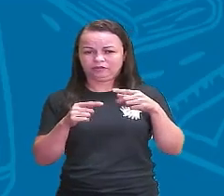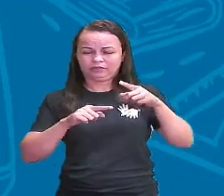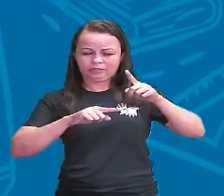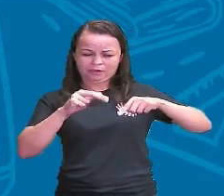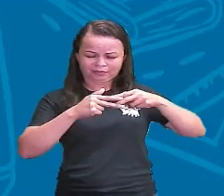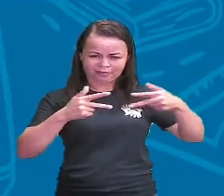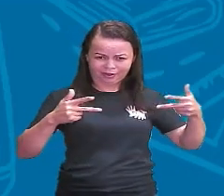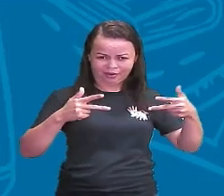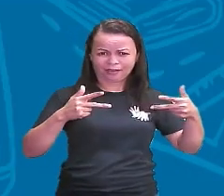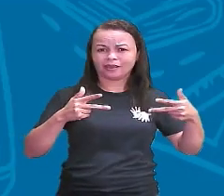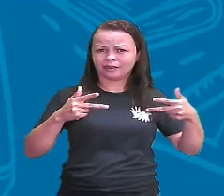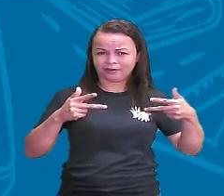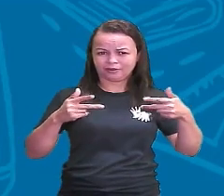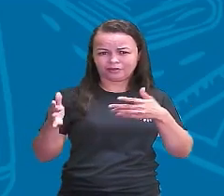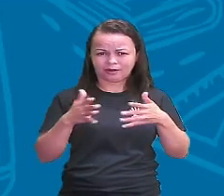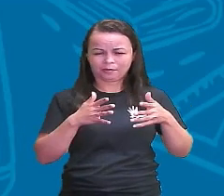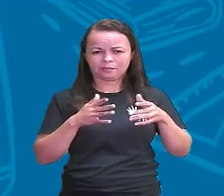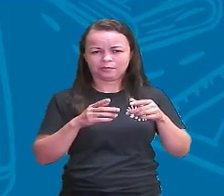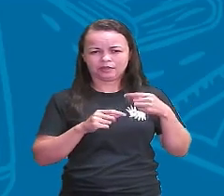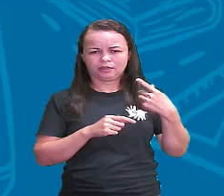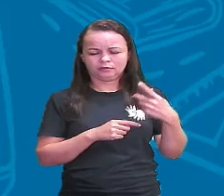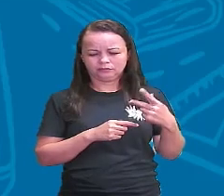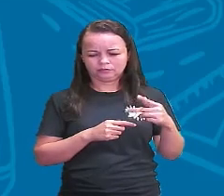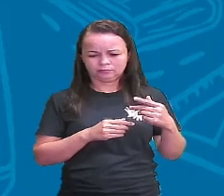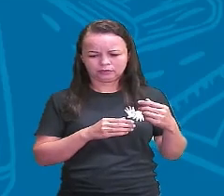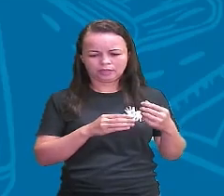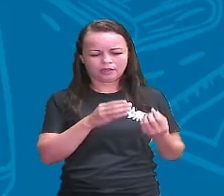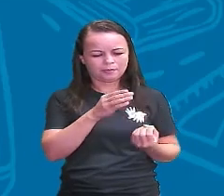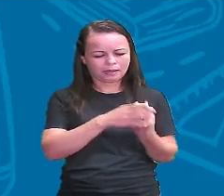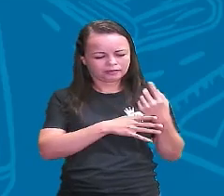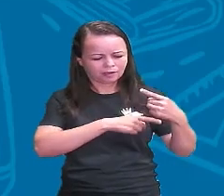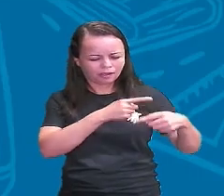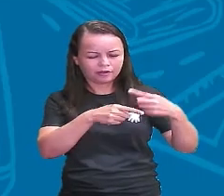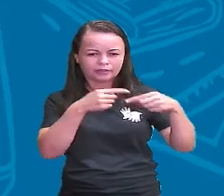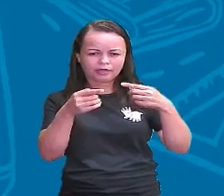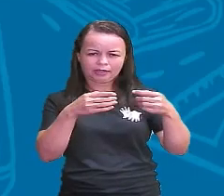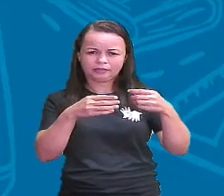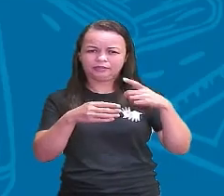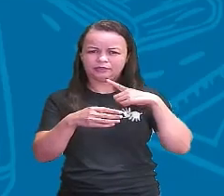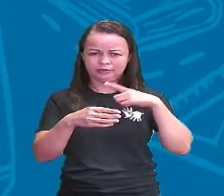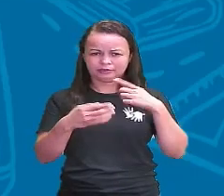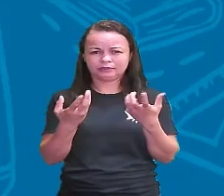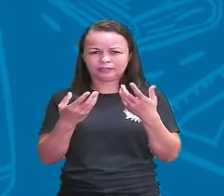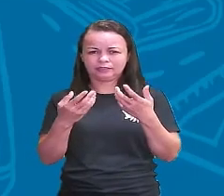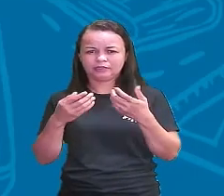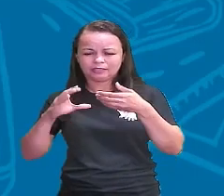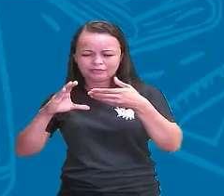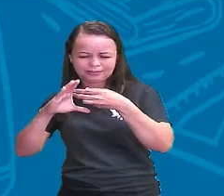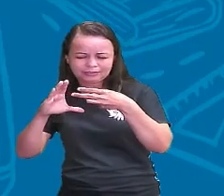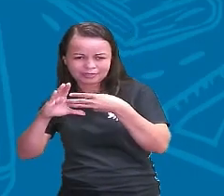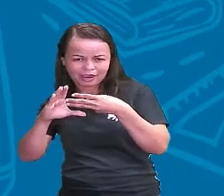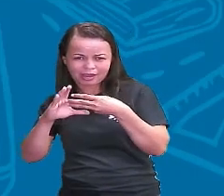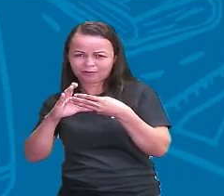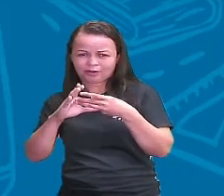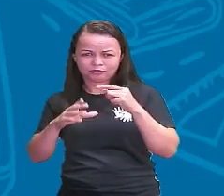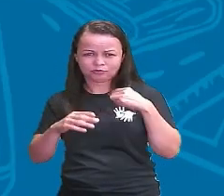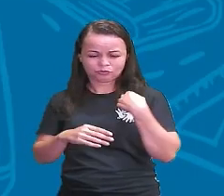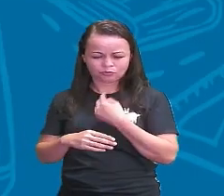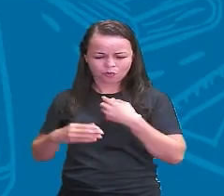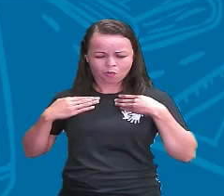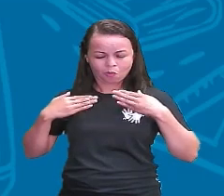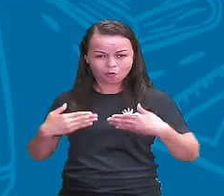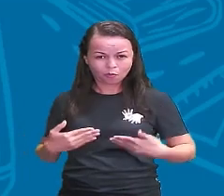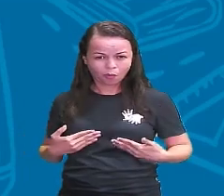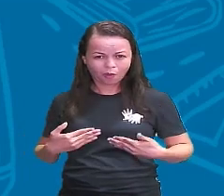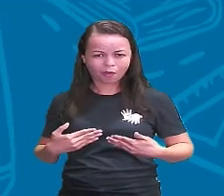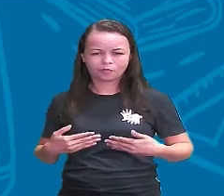matéria-prima, vão nos fornecer material para que a gente possa formar novas células e tecidos no nosso corpo? Eu tenho certeza que aí de casa